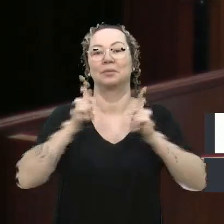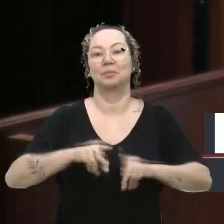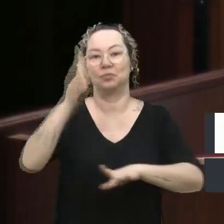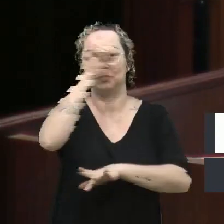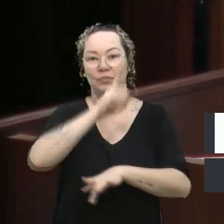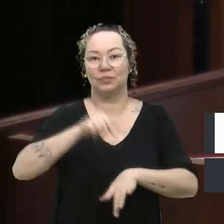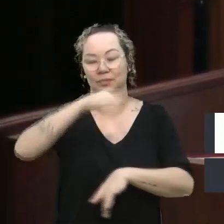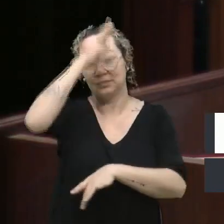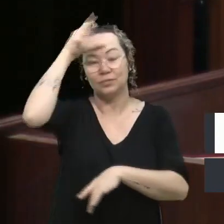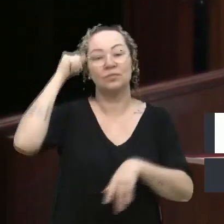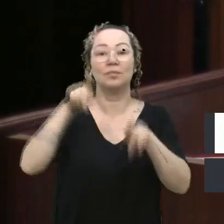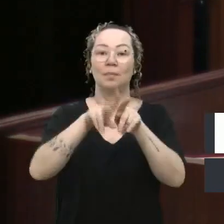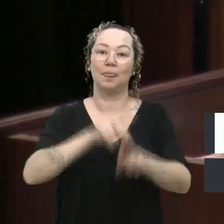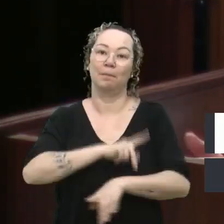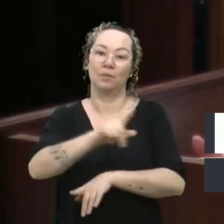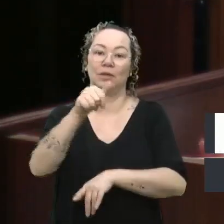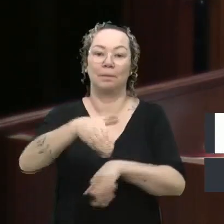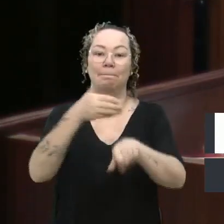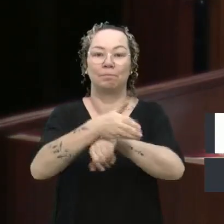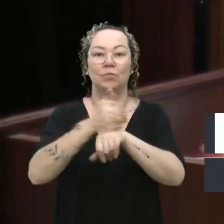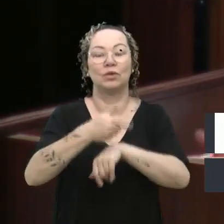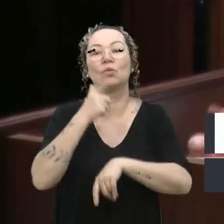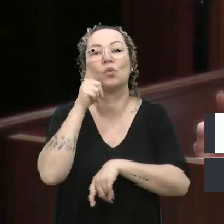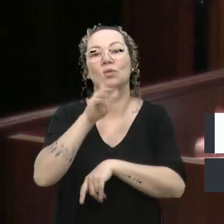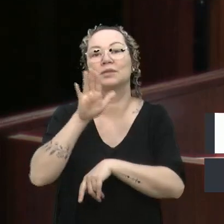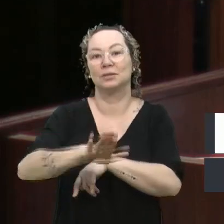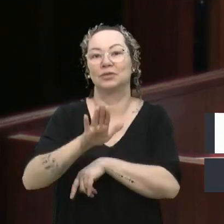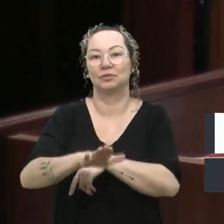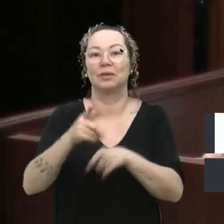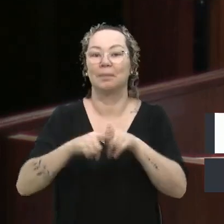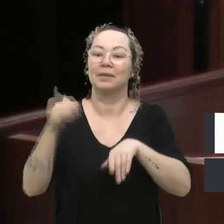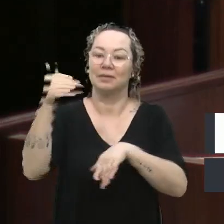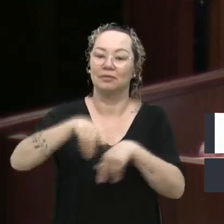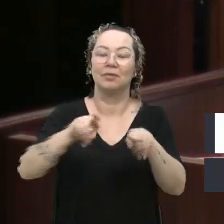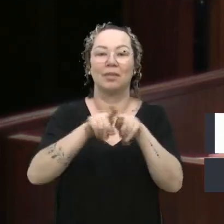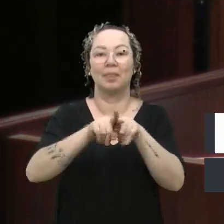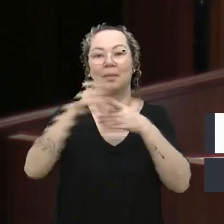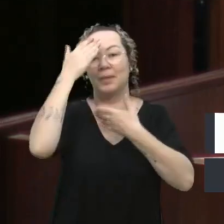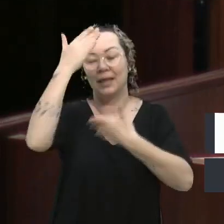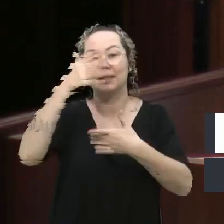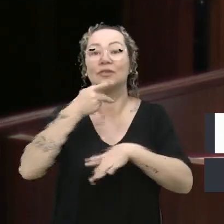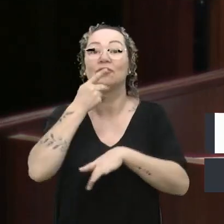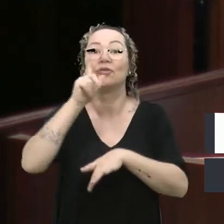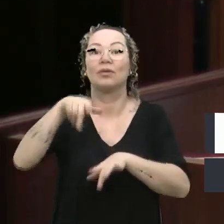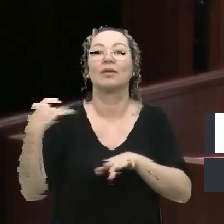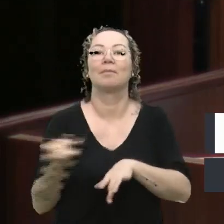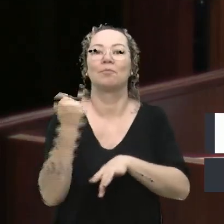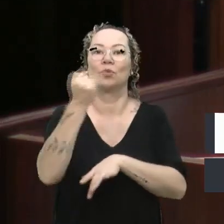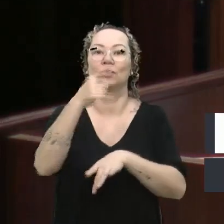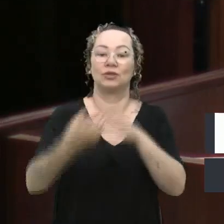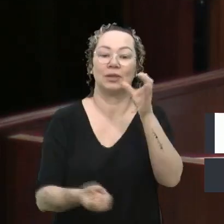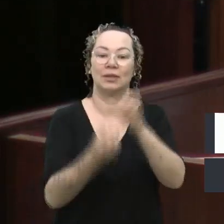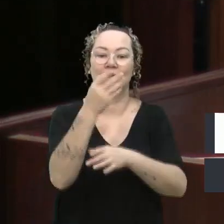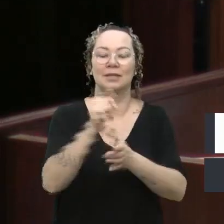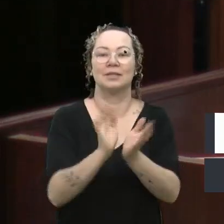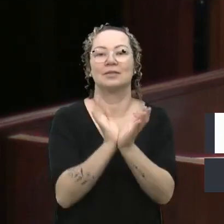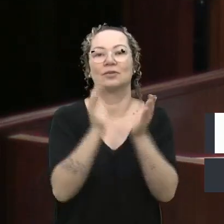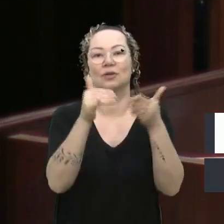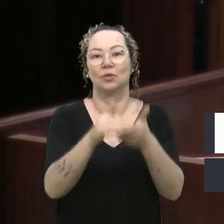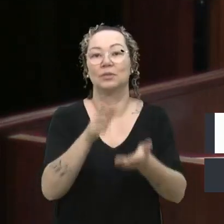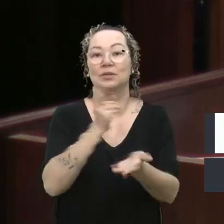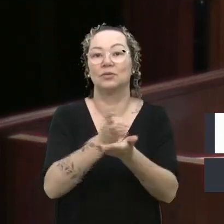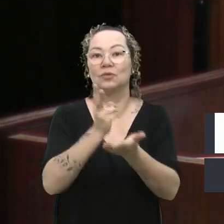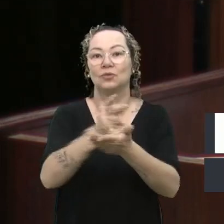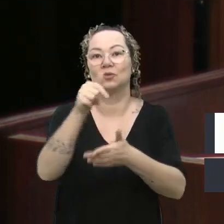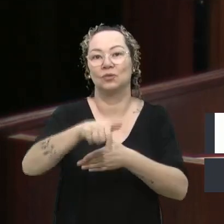esteve aqui, né? Não conseguiu ficar, mas veio aqui e agradeceu e falou da importância da criação desta comissão permanente. Essa